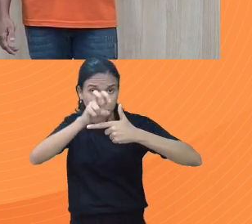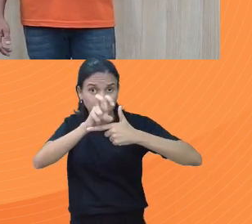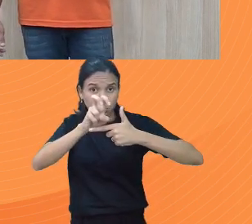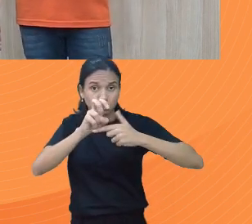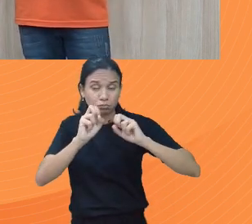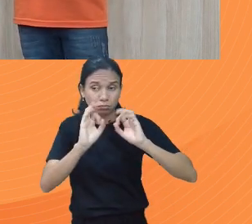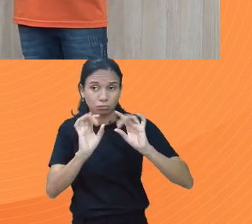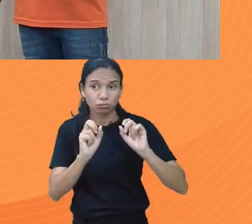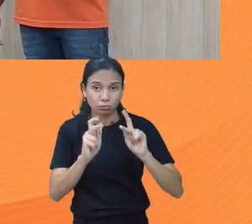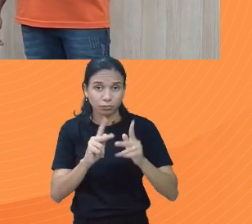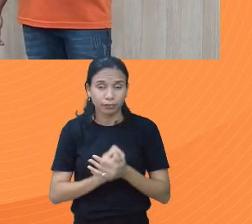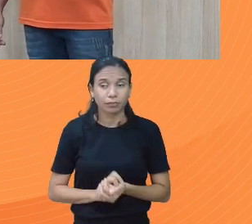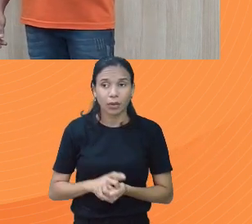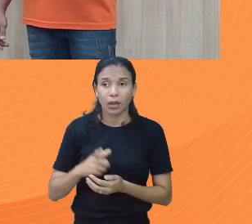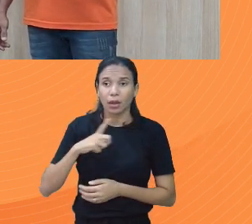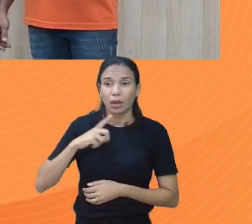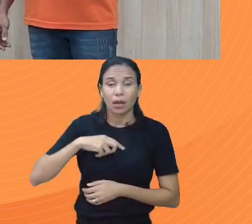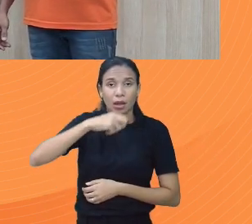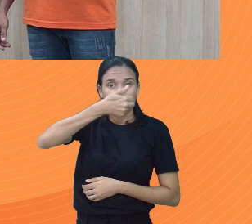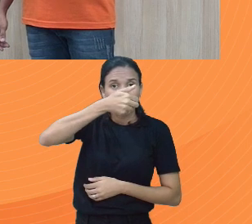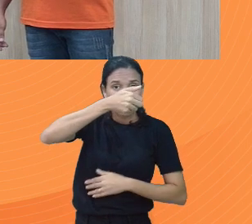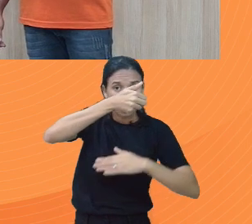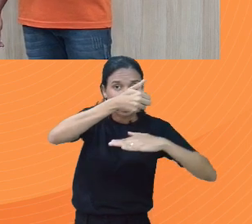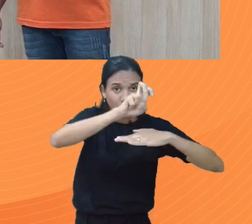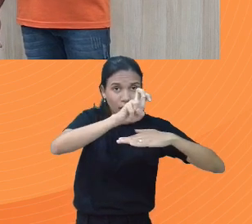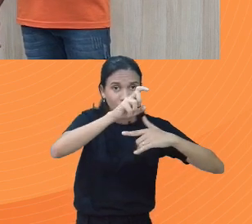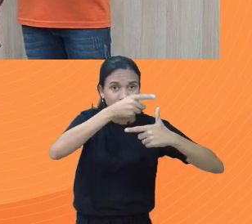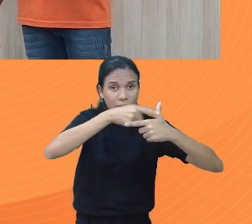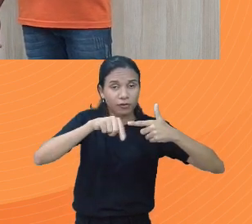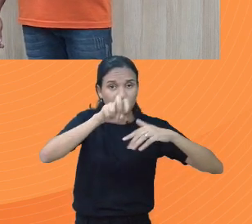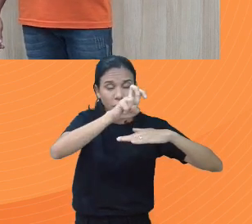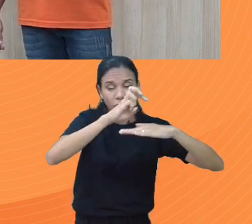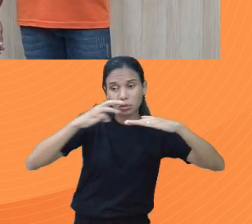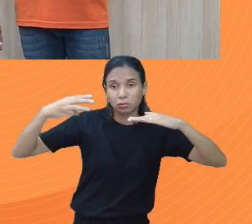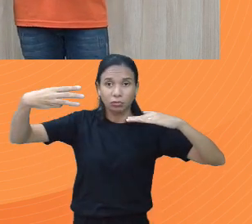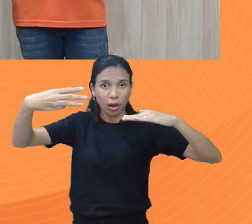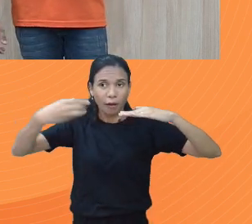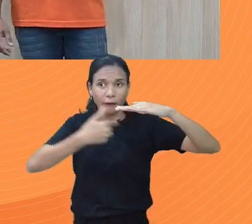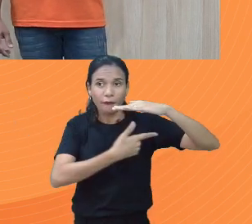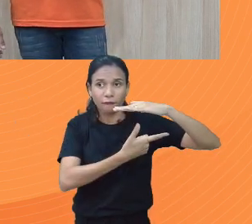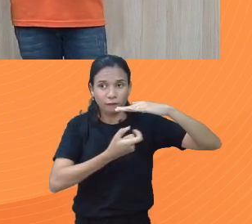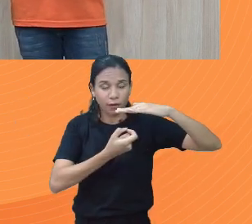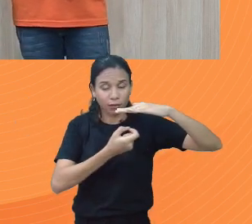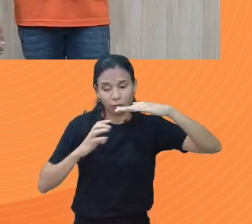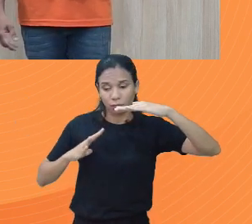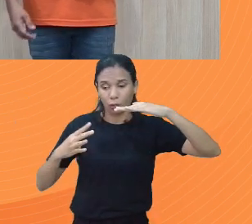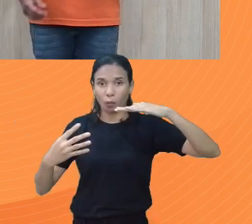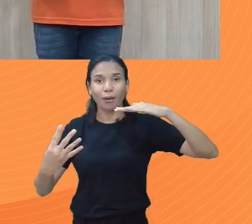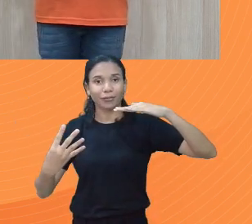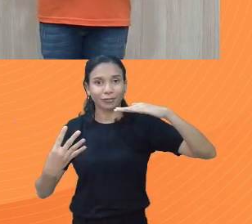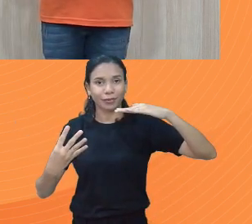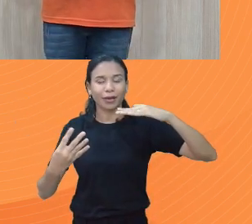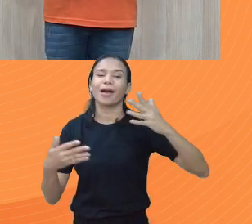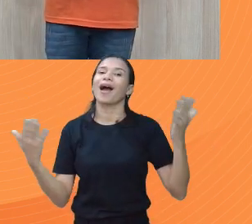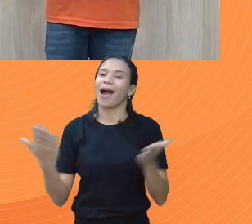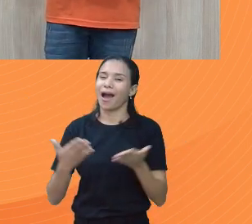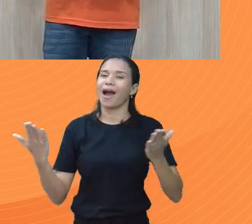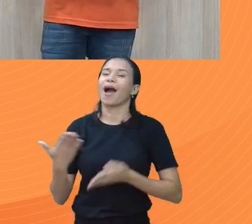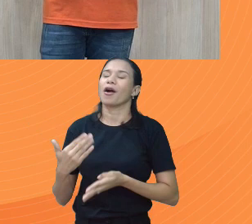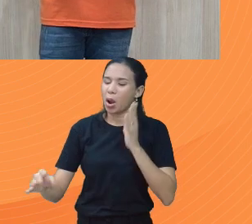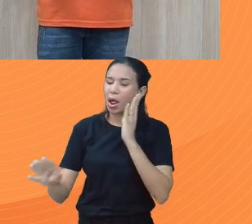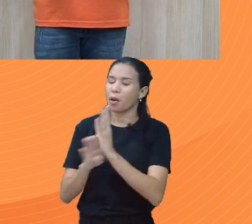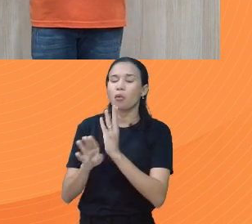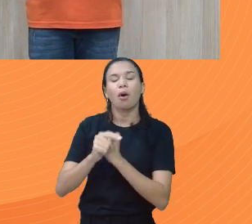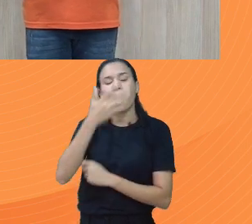5. E aí, quando eu divido 15 por 5 vai dar 3, 20 por 5 vai dar 4. Agora sim, ó,